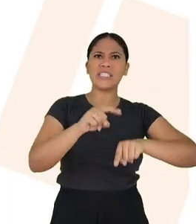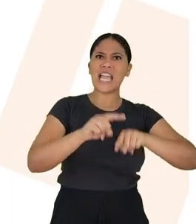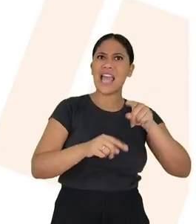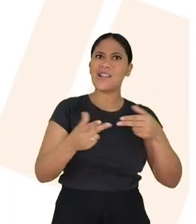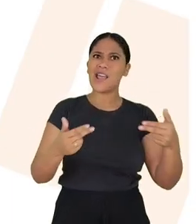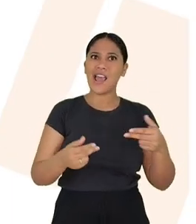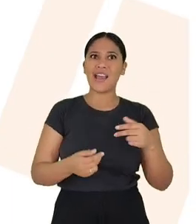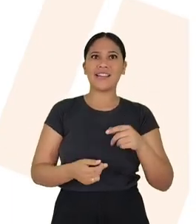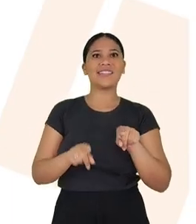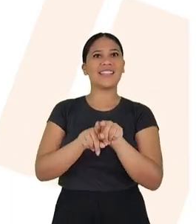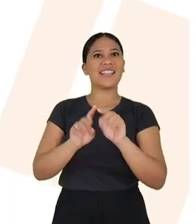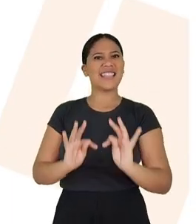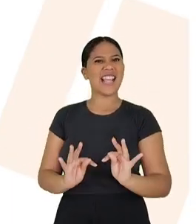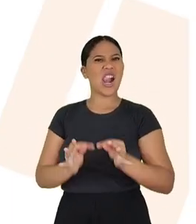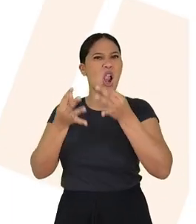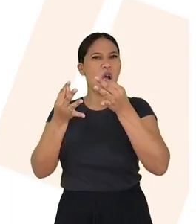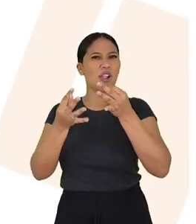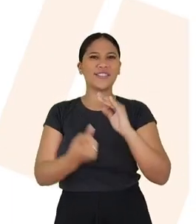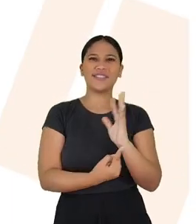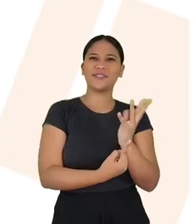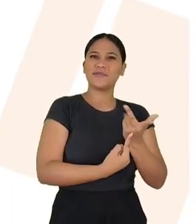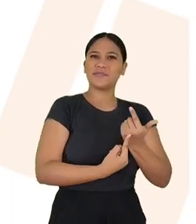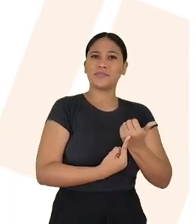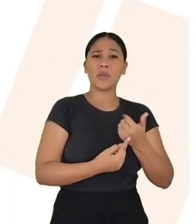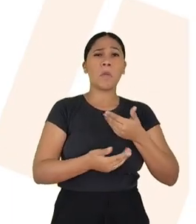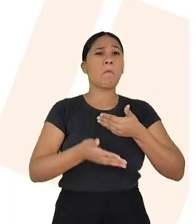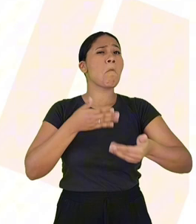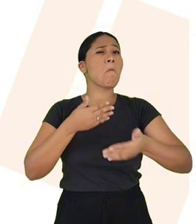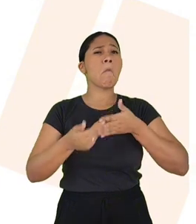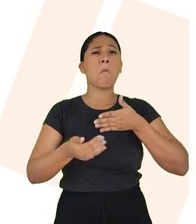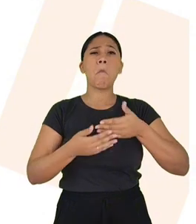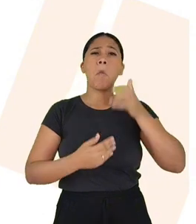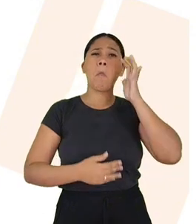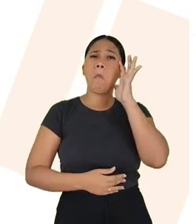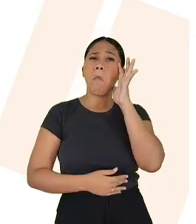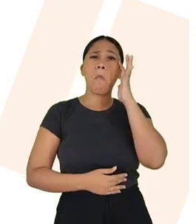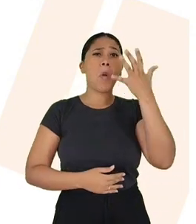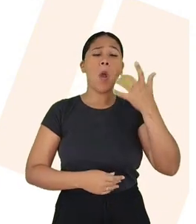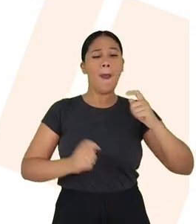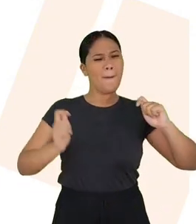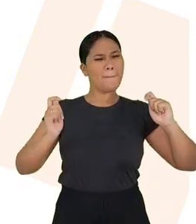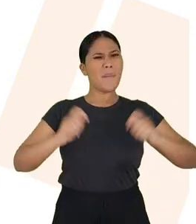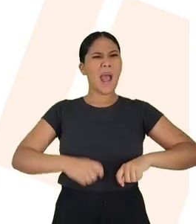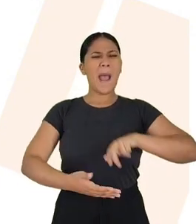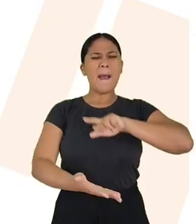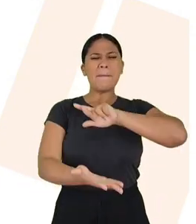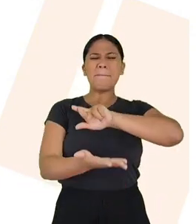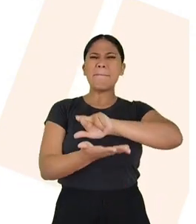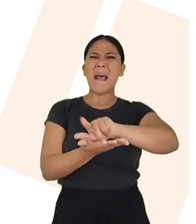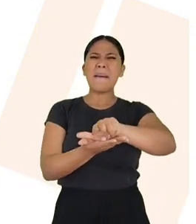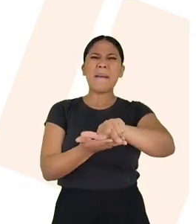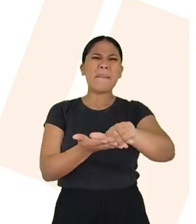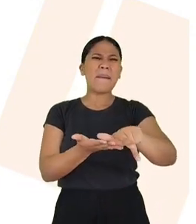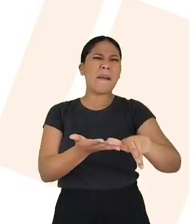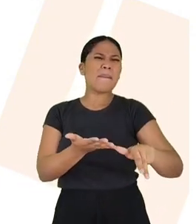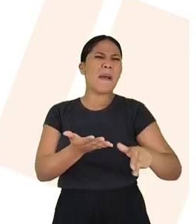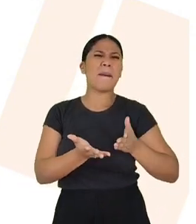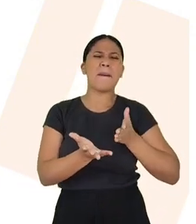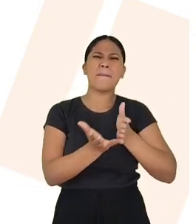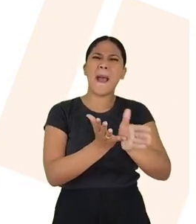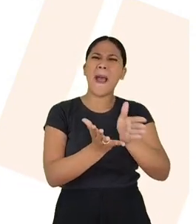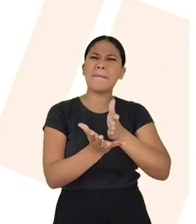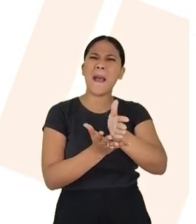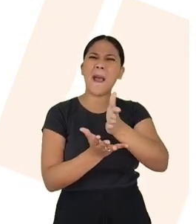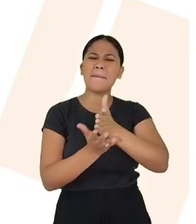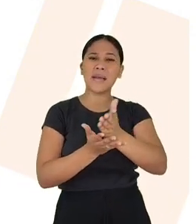propor a criação de objetos artísticos, obras de artes tecnológicas ou quaisquer soluções criativas, as